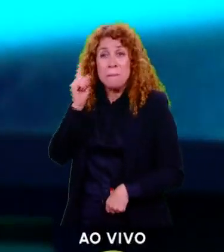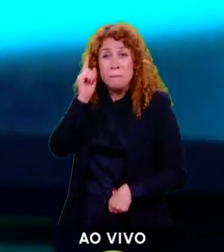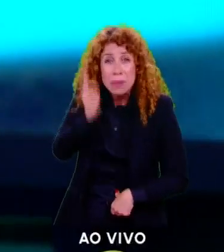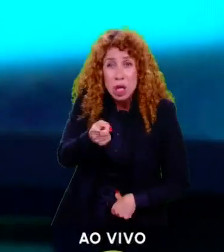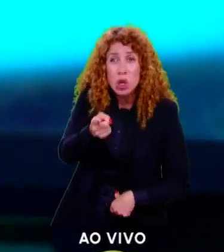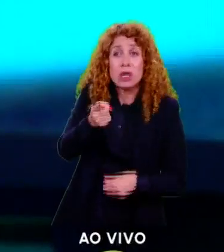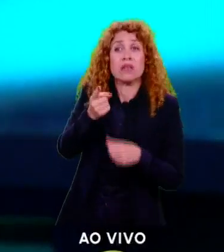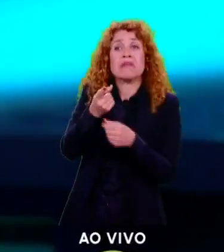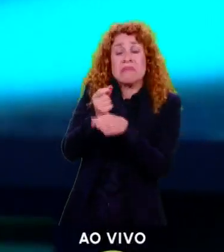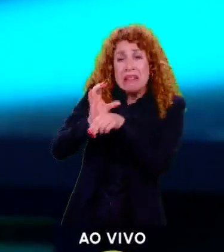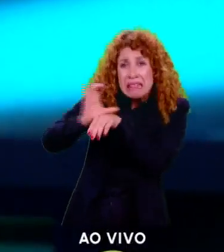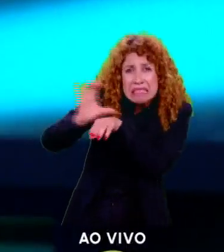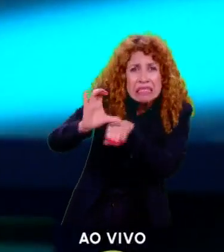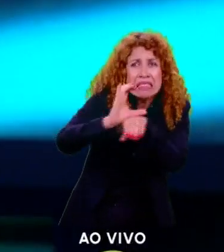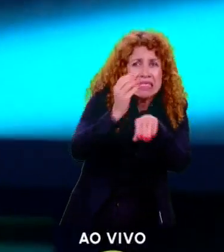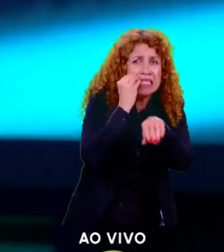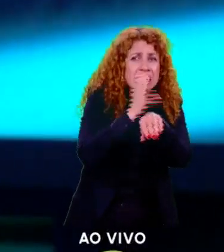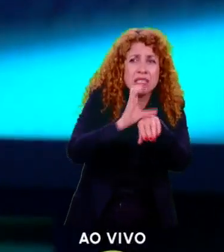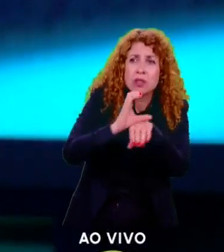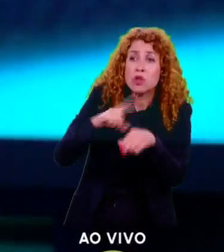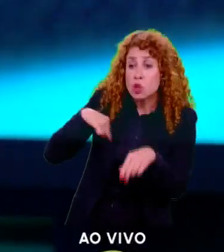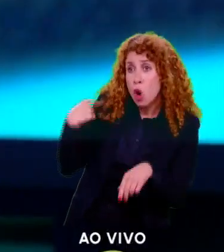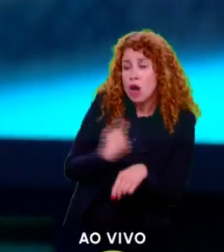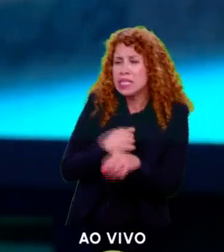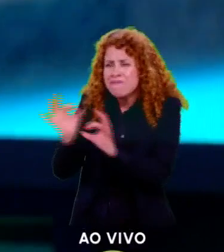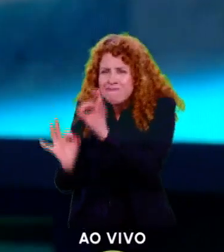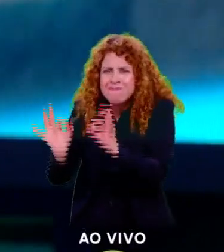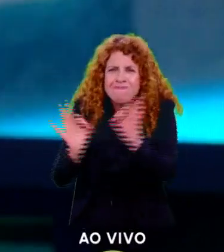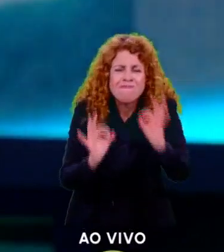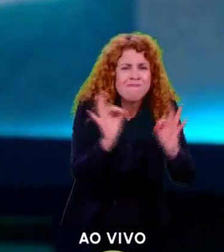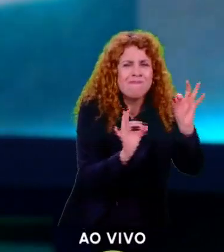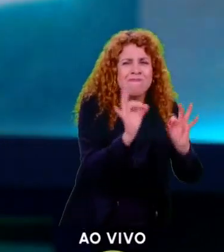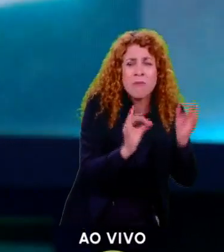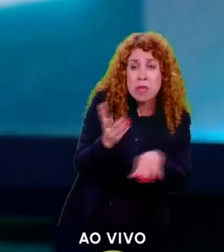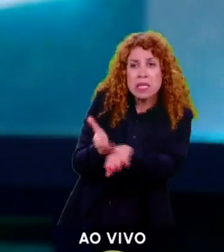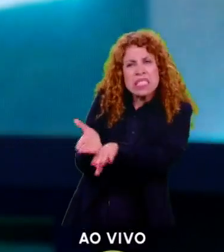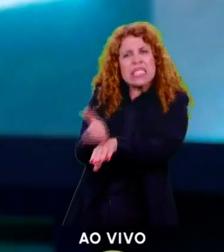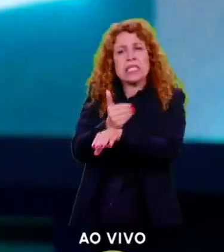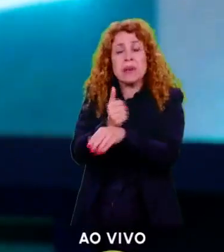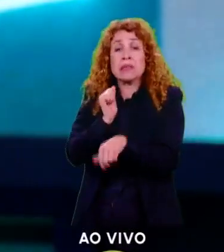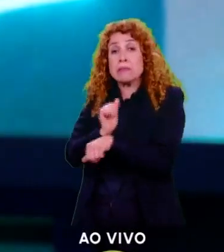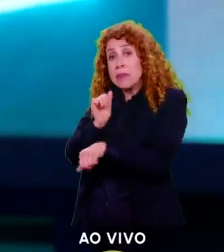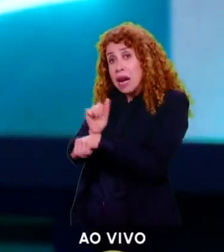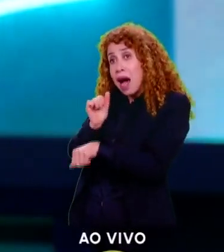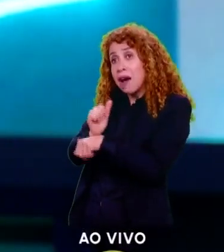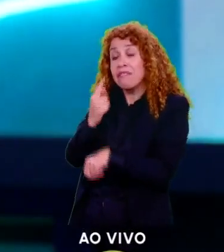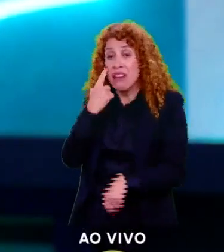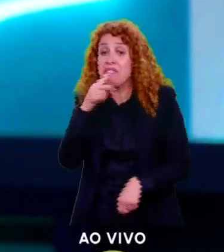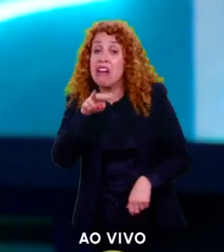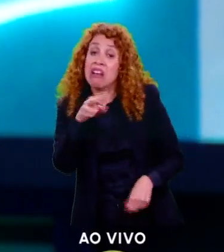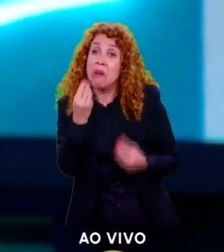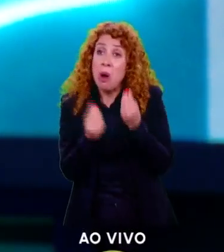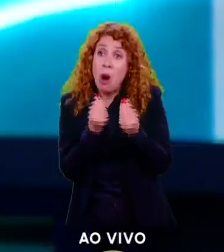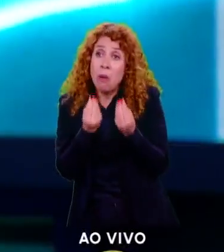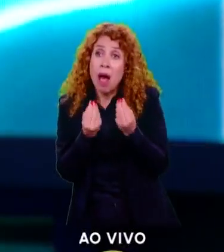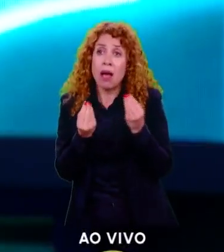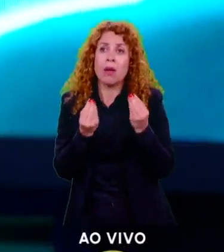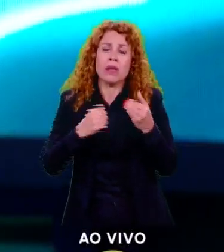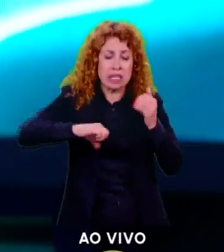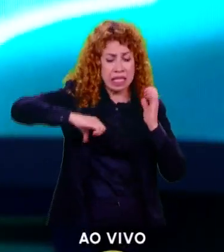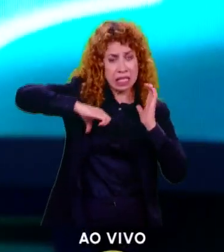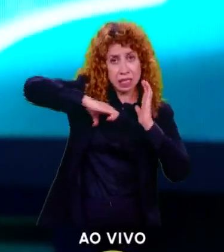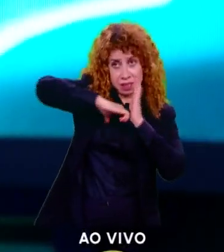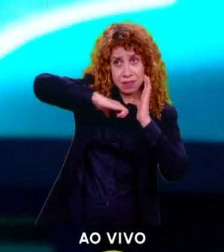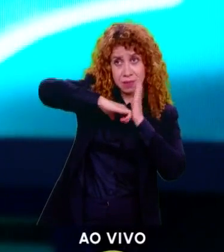prejudicado a questão dos precatório deixa o Claro que toda a bancada do PT na Câmara foi contra a criação do